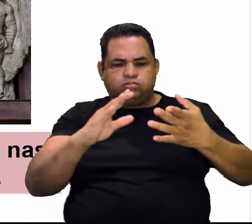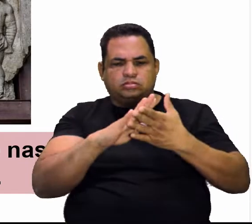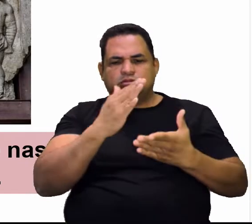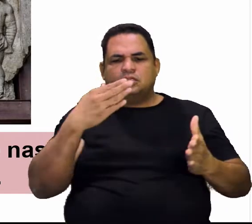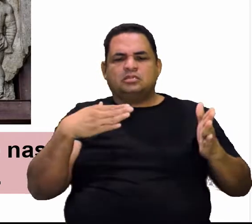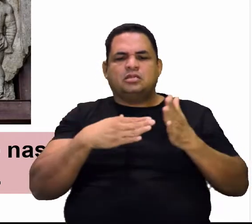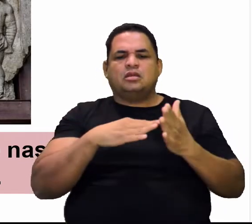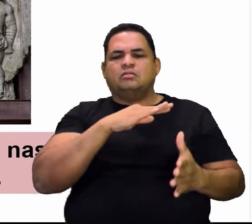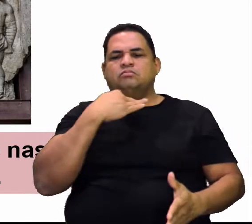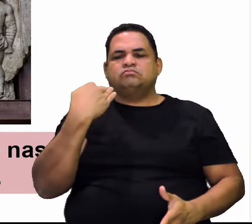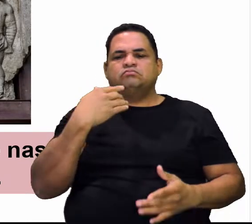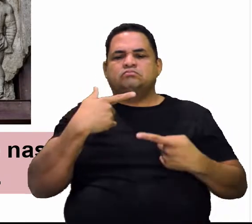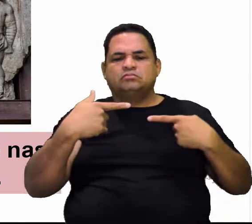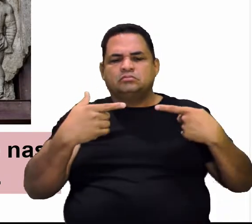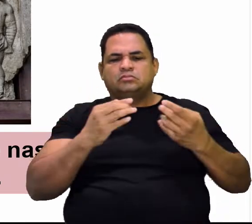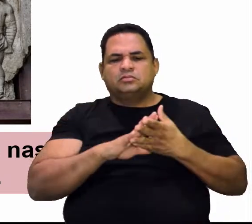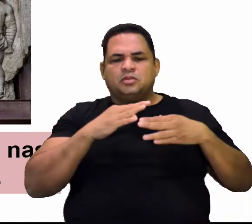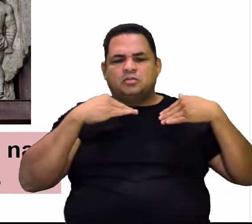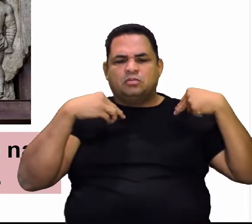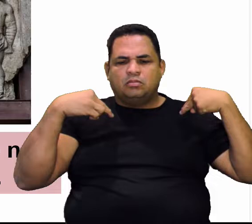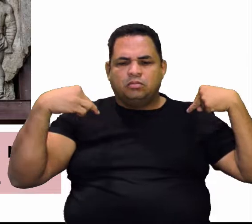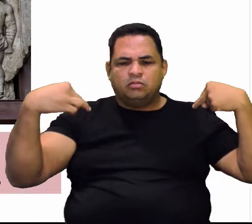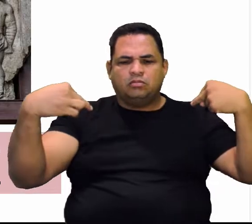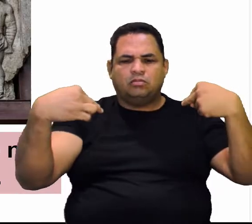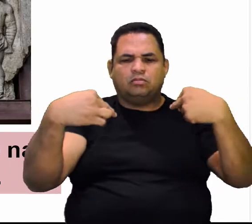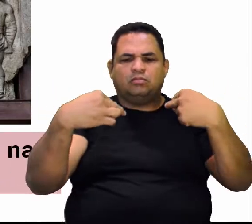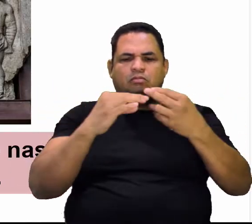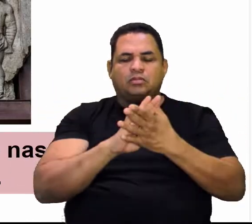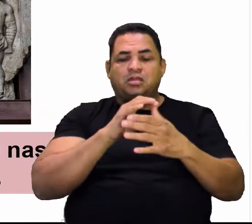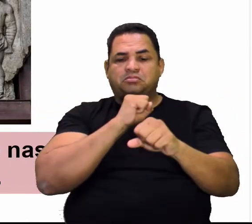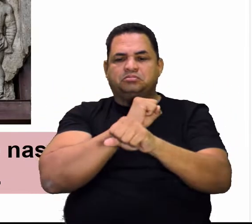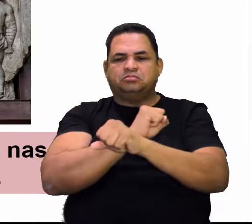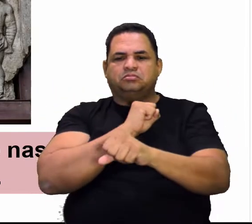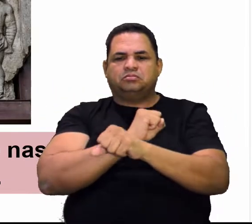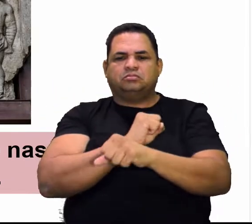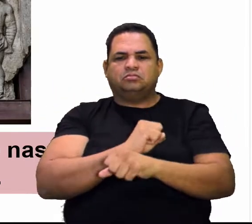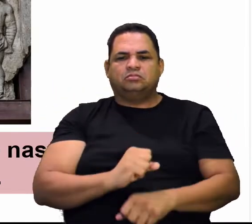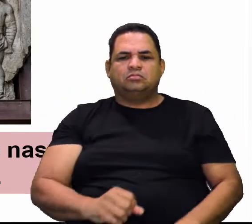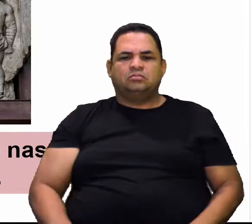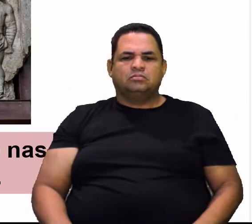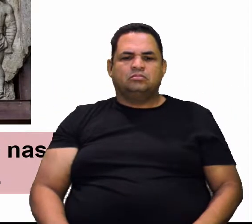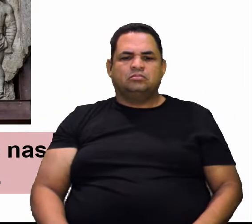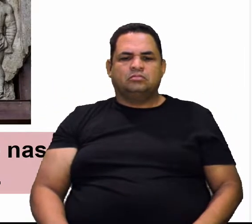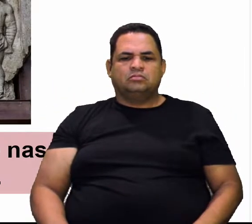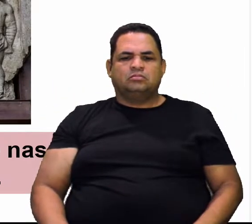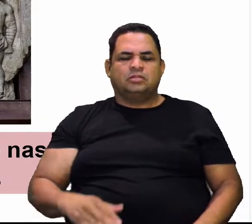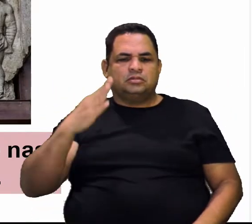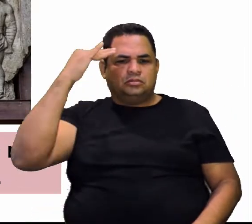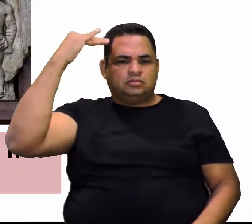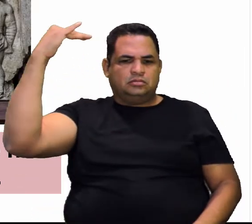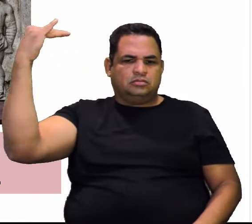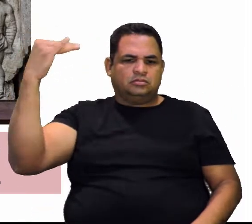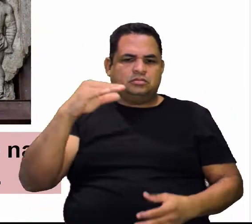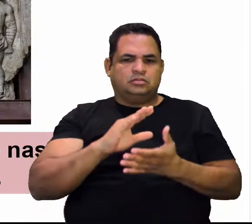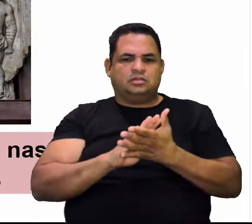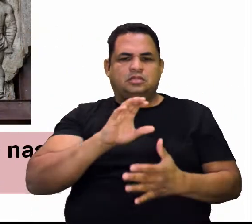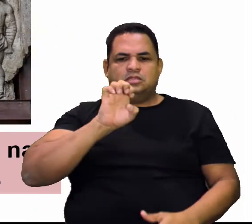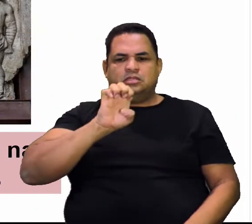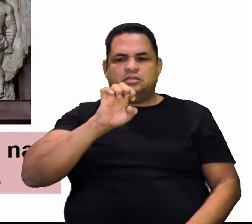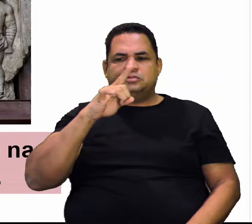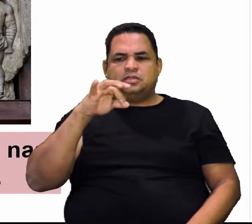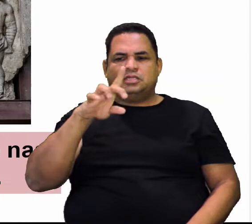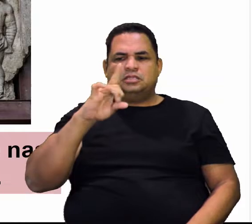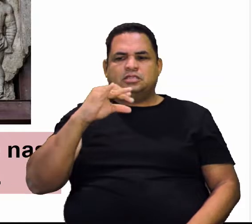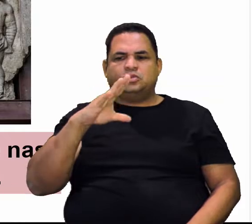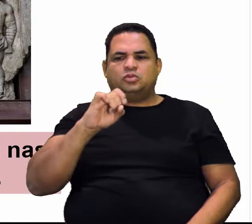romanas, como o Coliseu, eram escravos. O mais famoso dele foi Espartaco, né? Tem